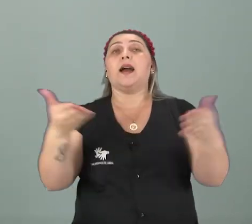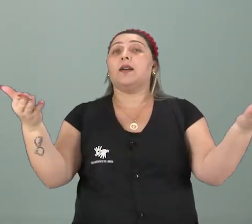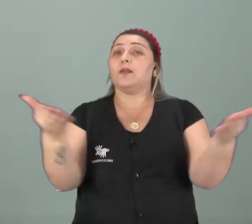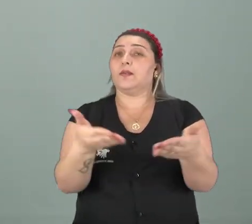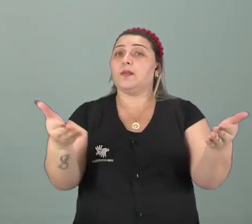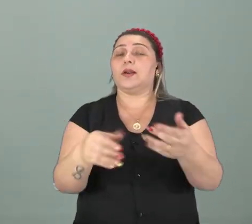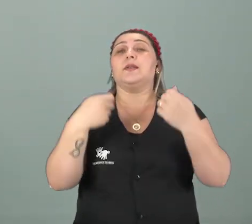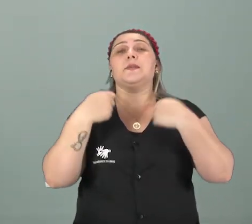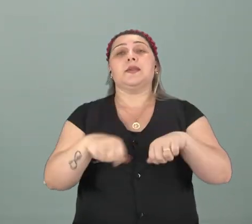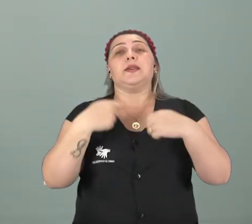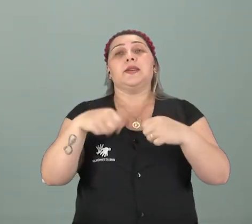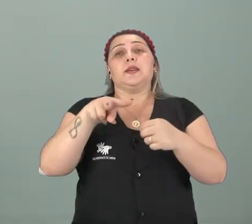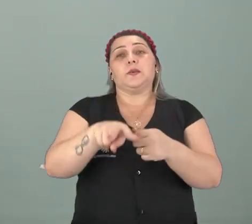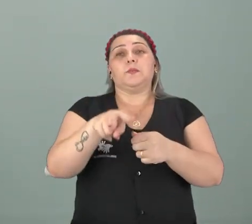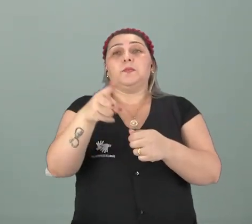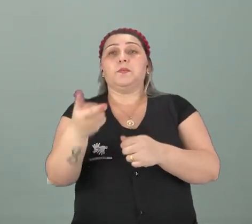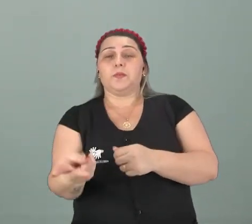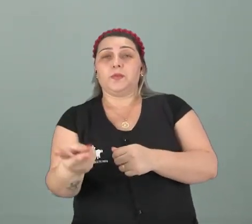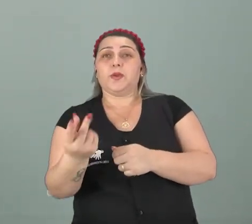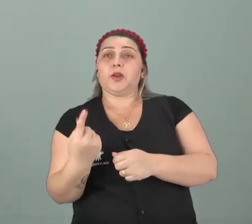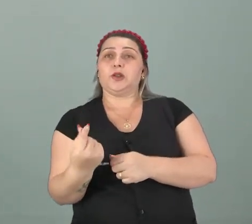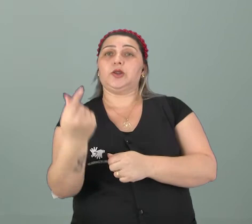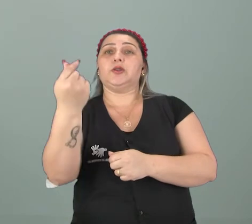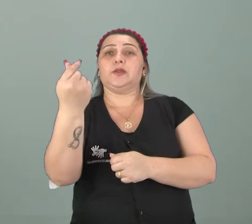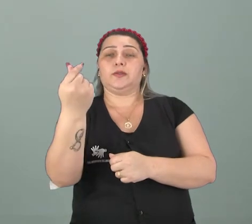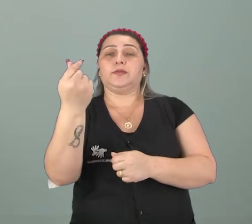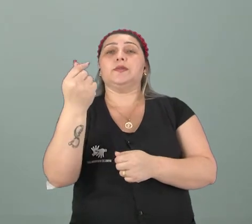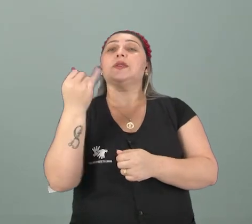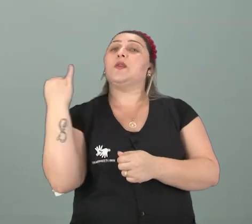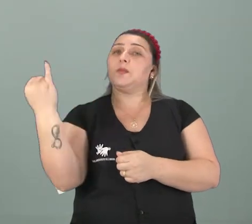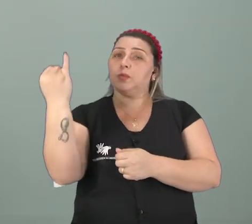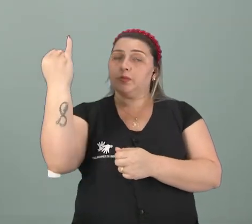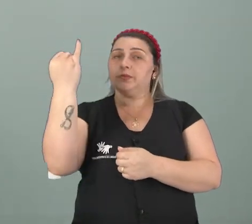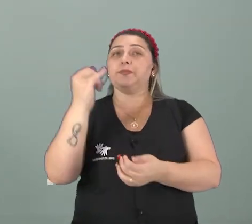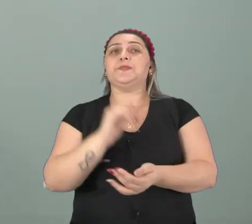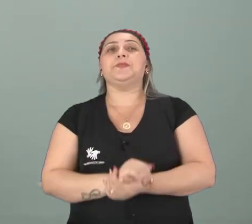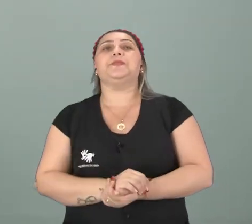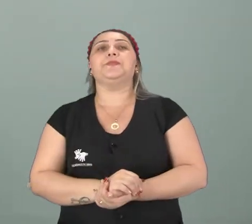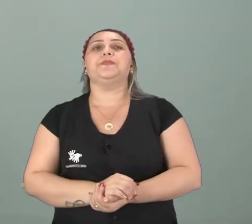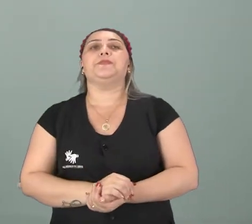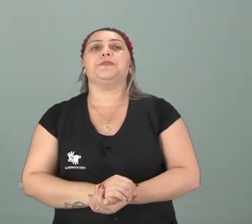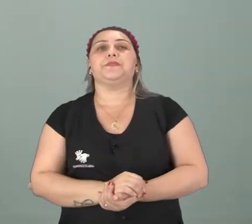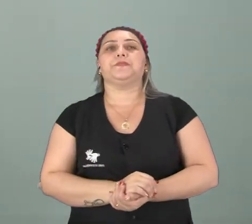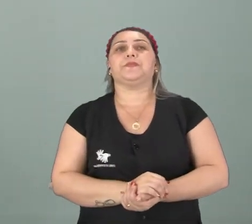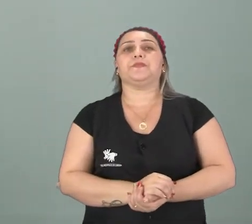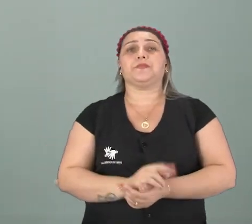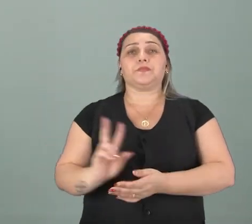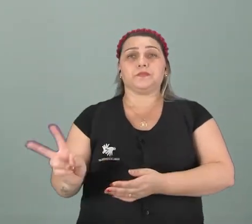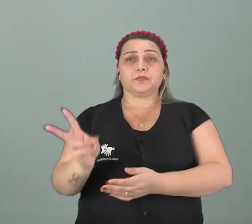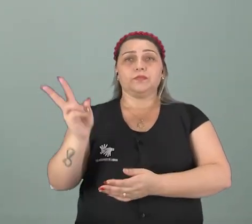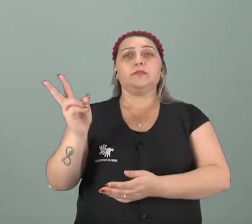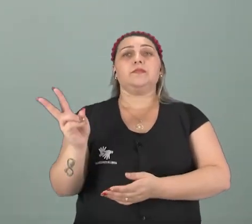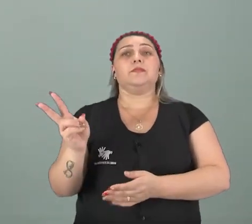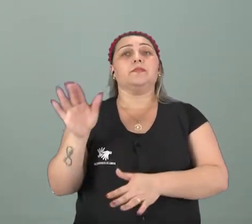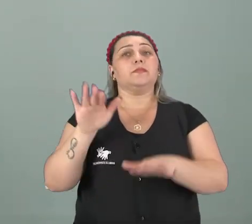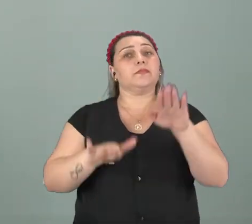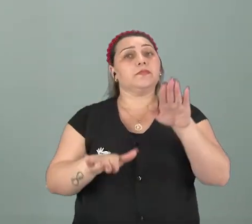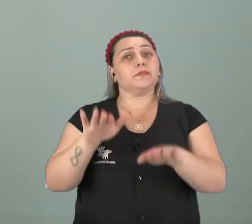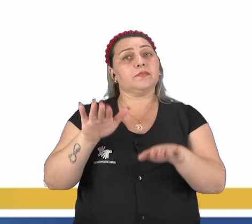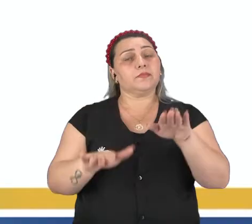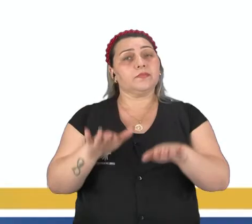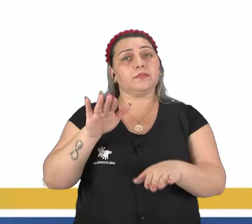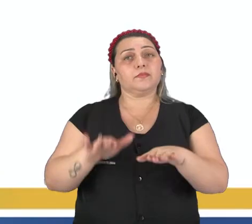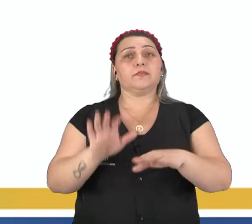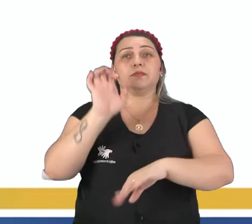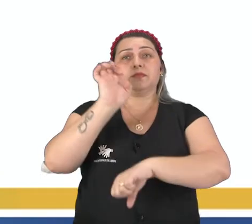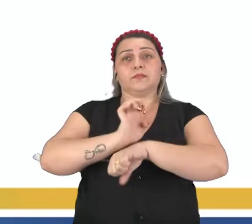agora você tem que converter isso em dinheiro, né, que é o que importa. Então, o valor do quilowatt ele varia entre